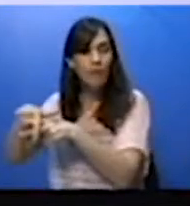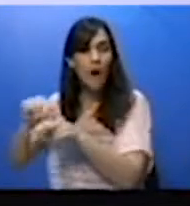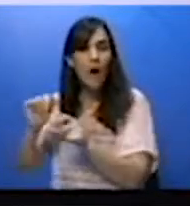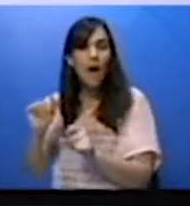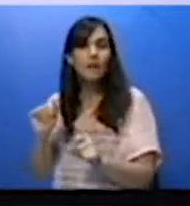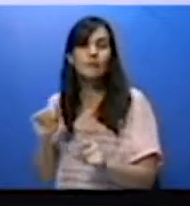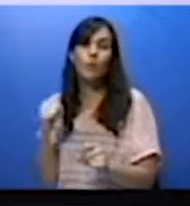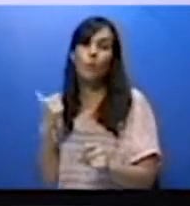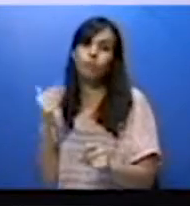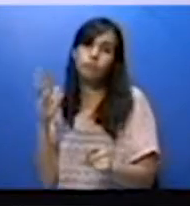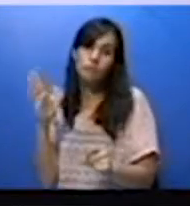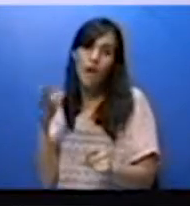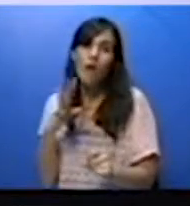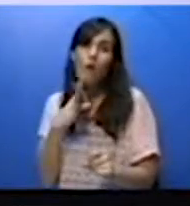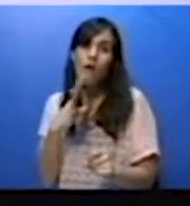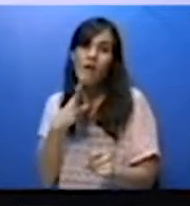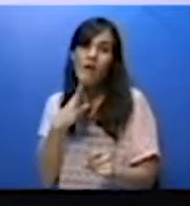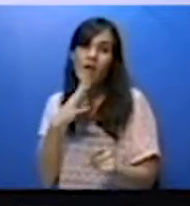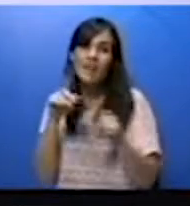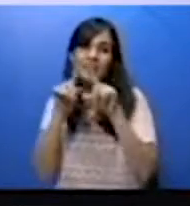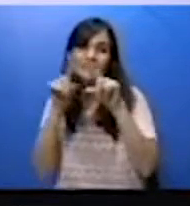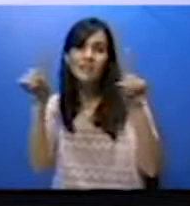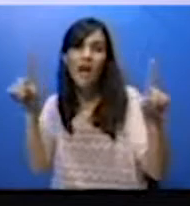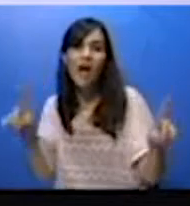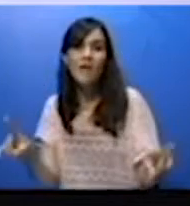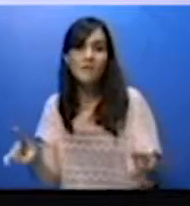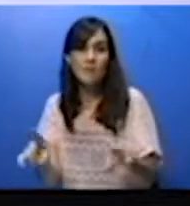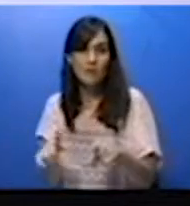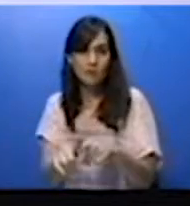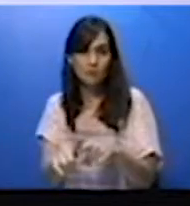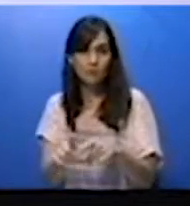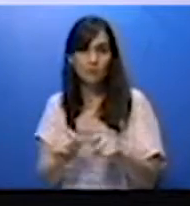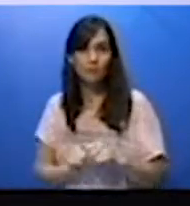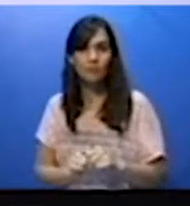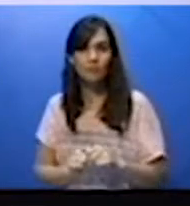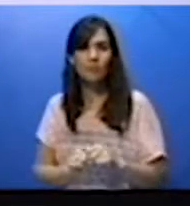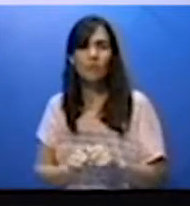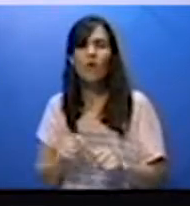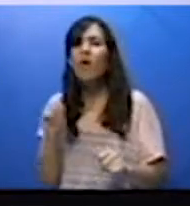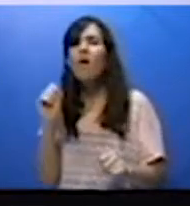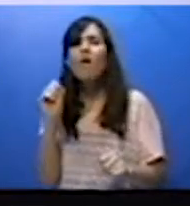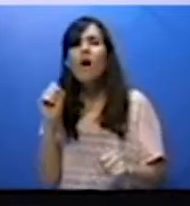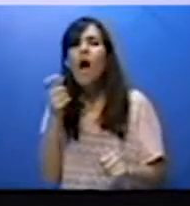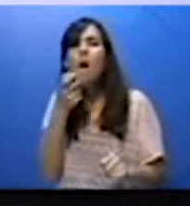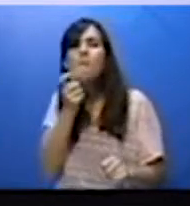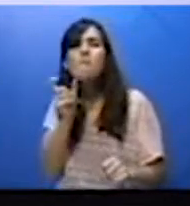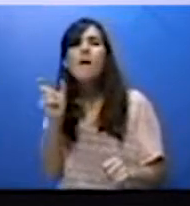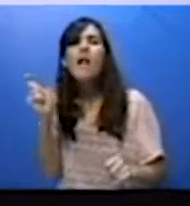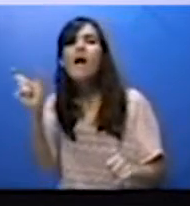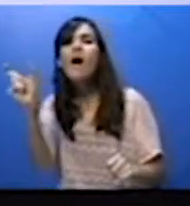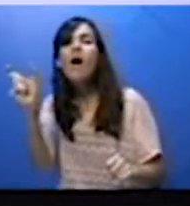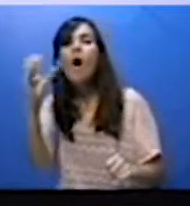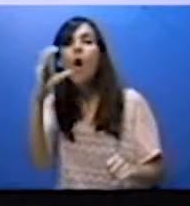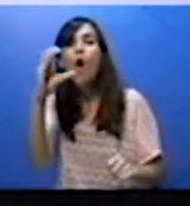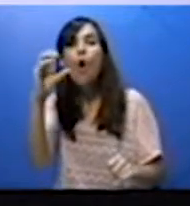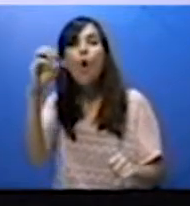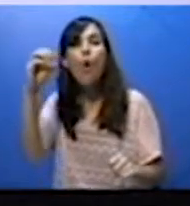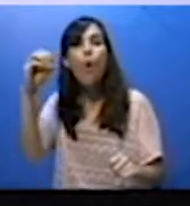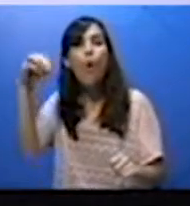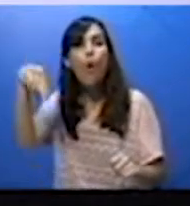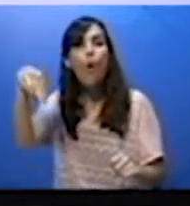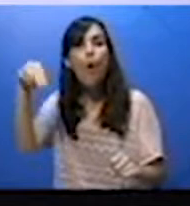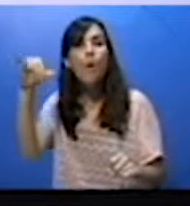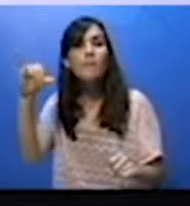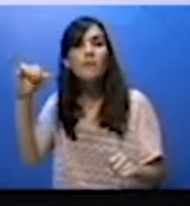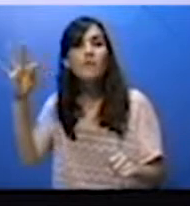que ele já reconheço essa imagem aí ele vai falar eu vou falar para ele assim ó que tá a palavra comitiva ele